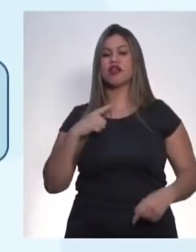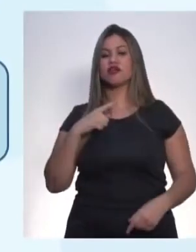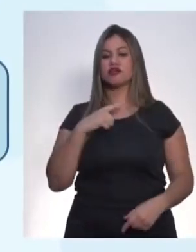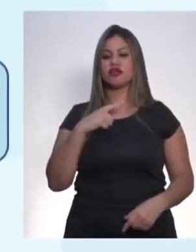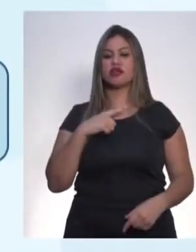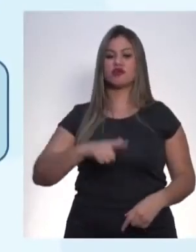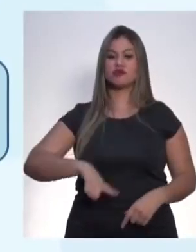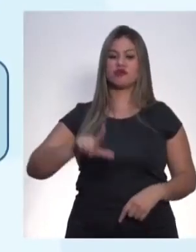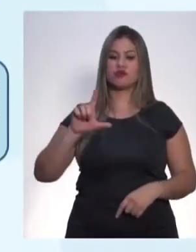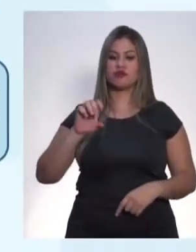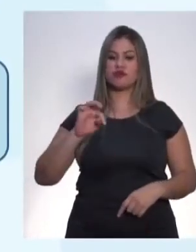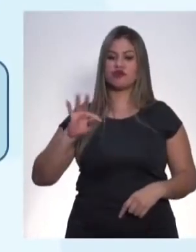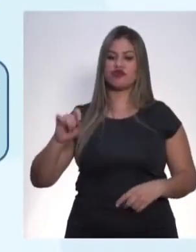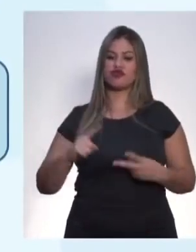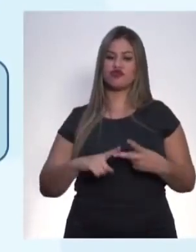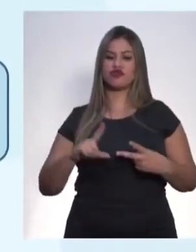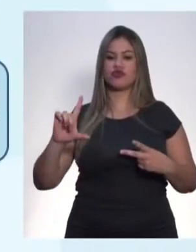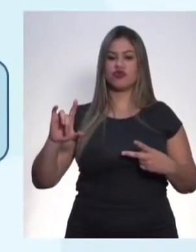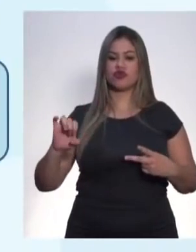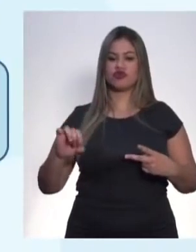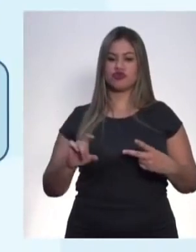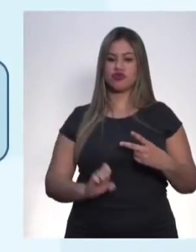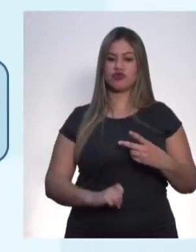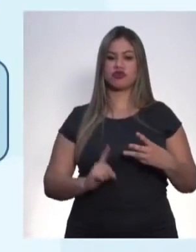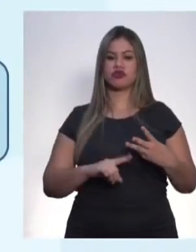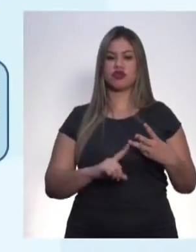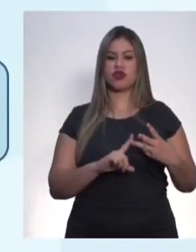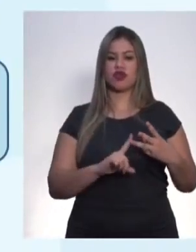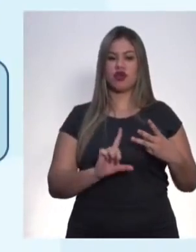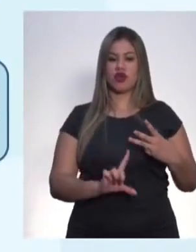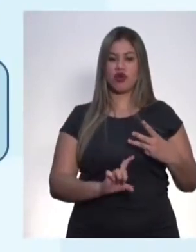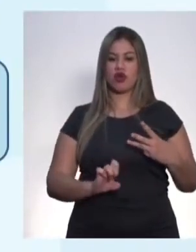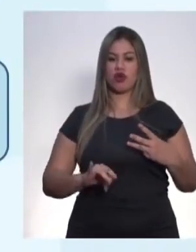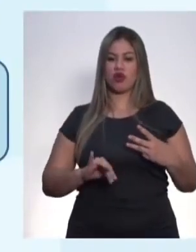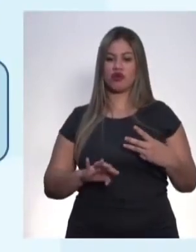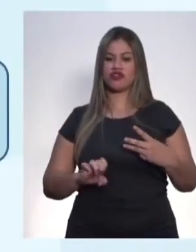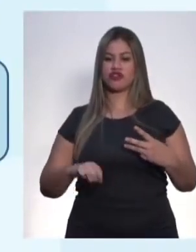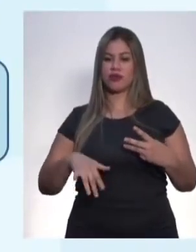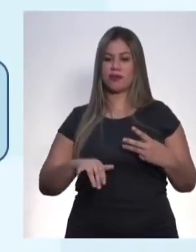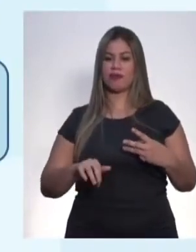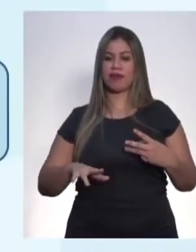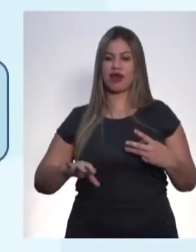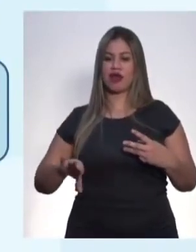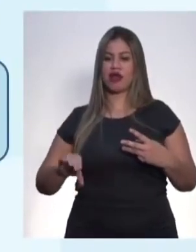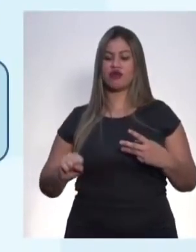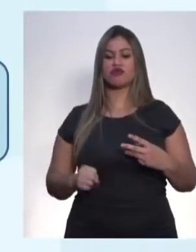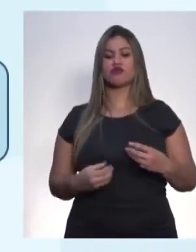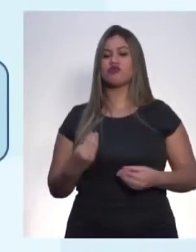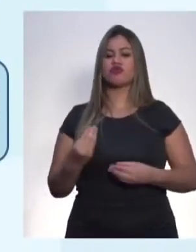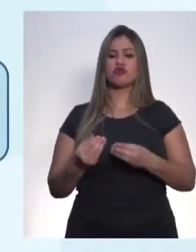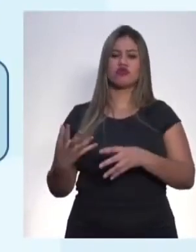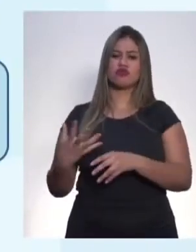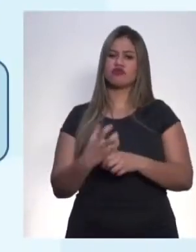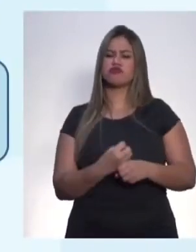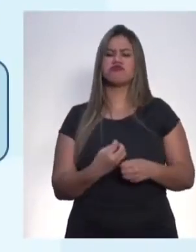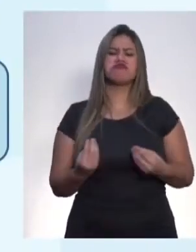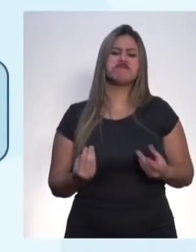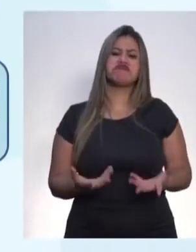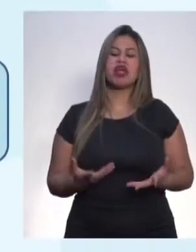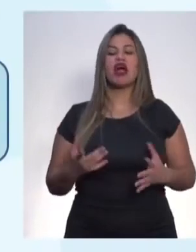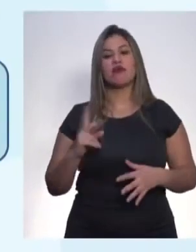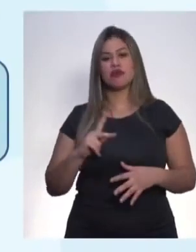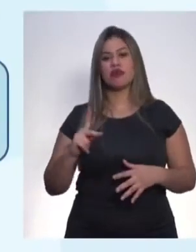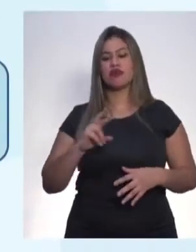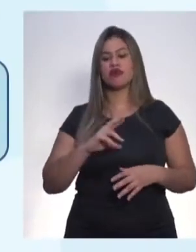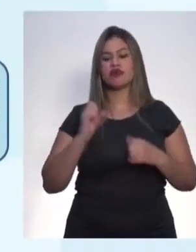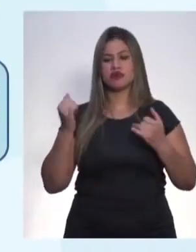tem o lote 1, na lateral o lote 2, e embaixo tem o lote do Marcos. É um retângulo. Como que eu calculo mesmo a área do retângulo? A professora